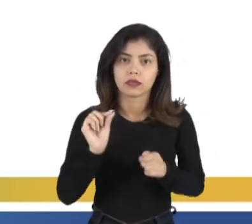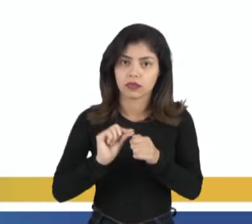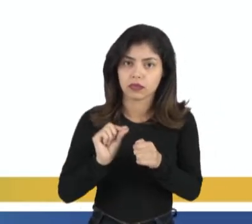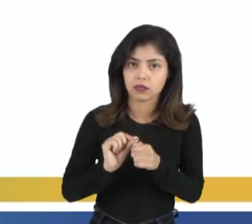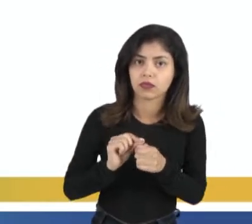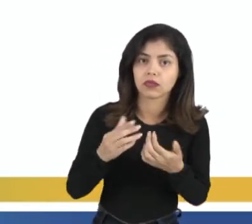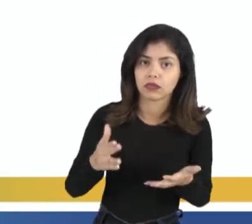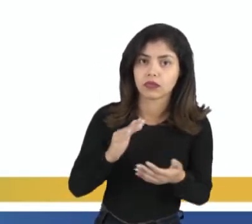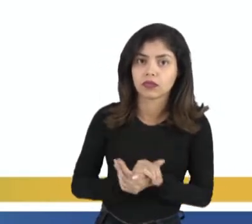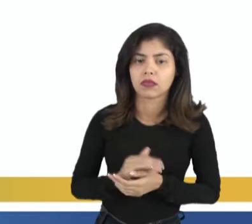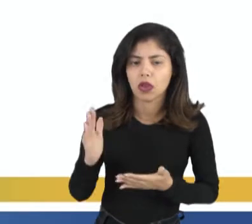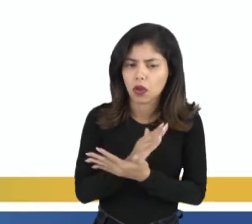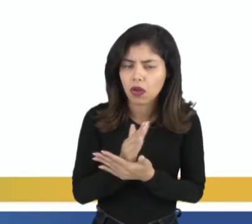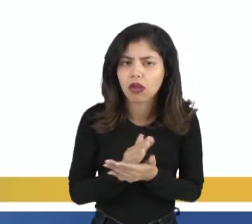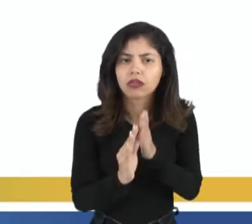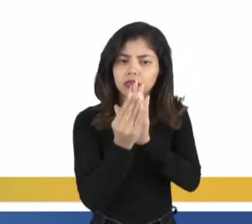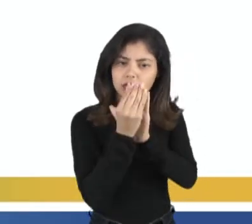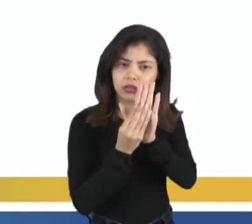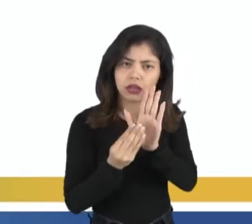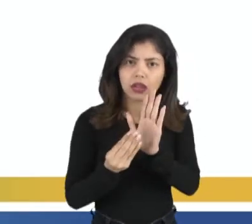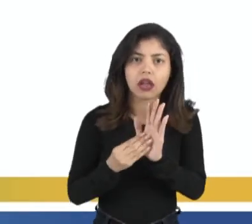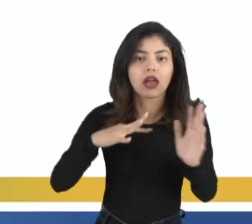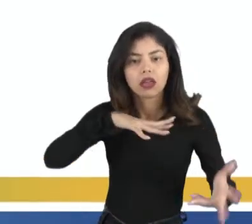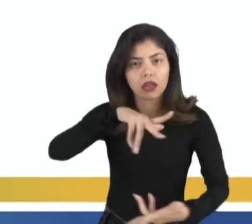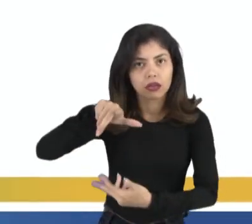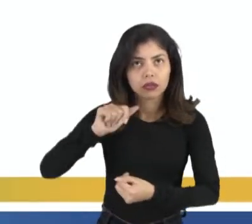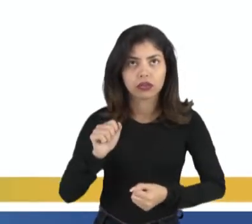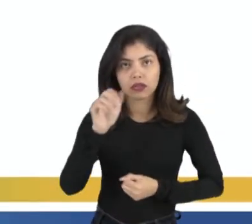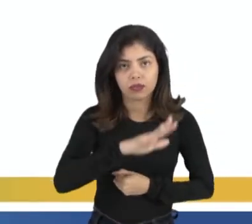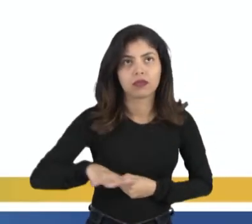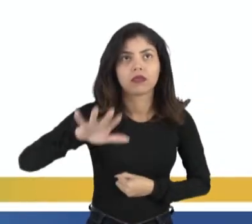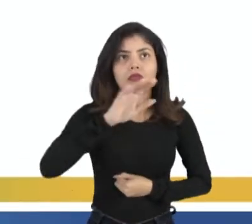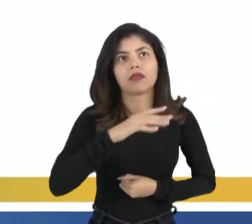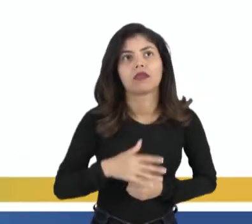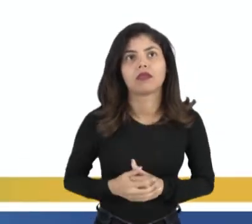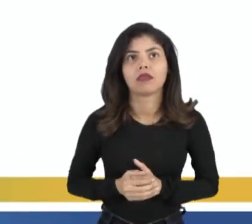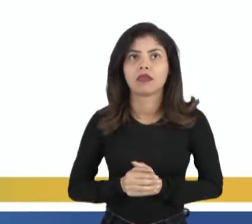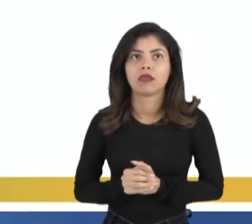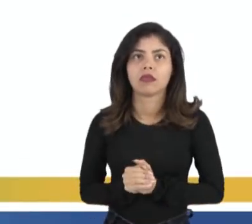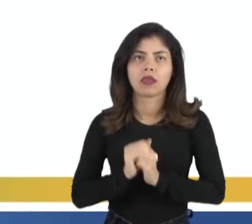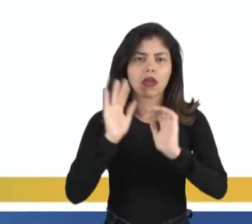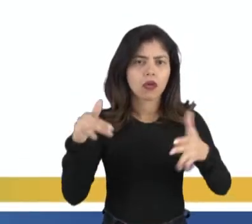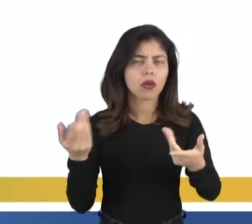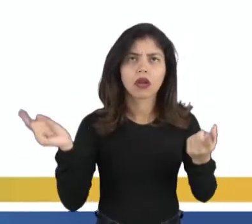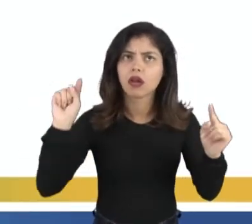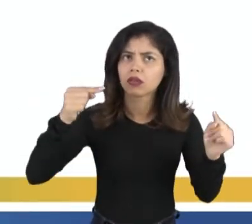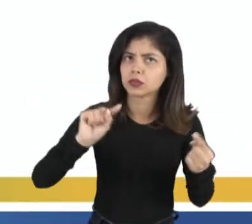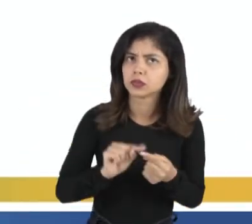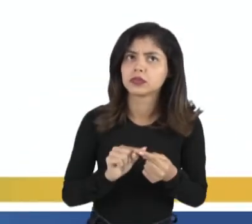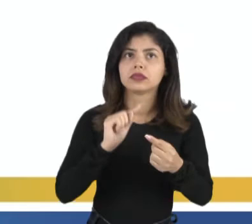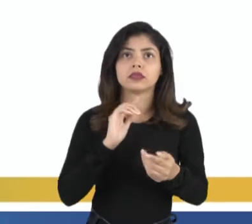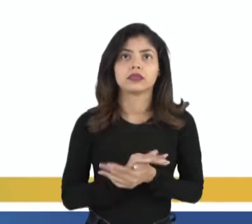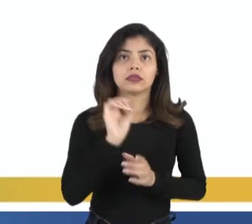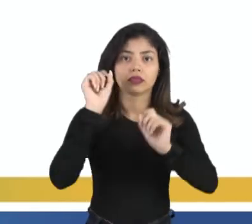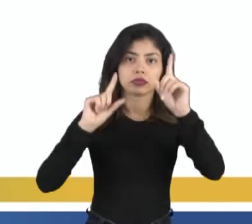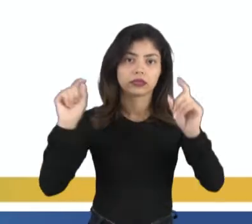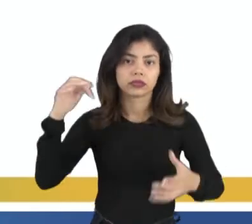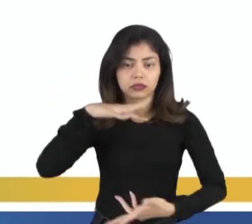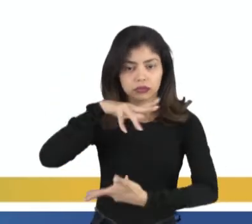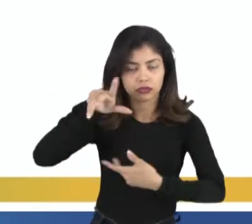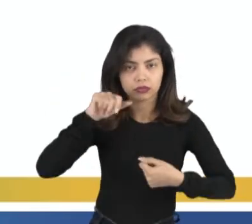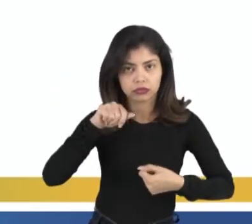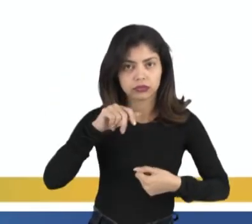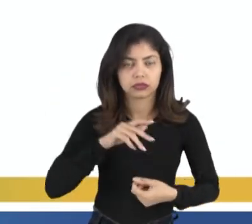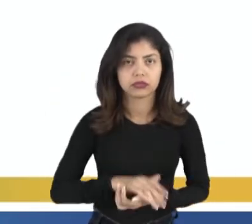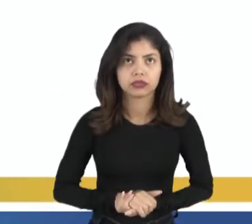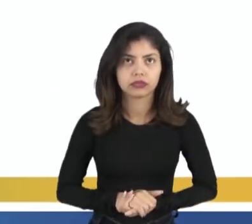relativo à astronomia para ter alguma coisa padronizada ao redor do mundo e Então qual é a estrela mais próxima da